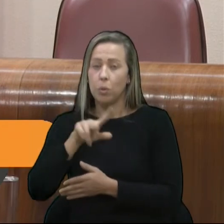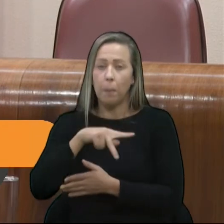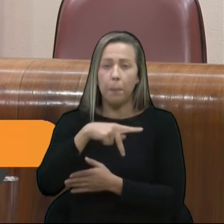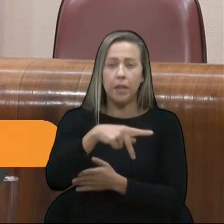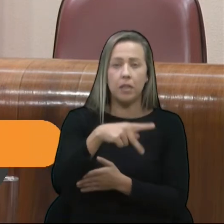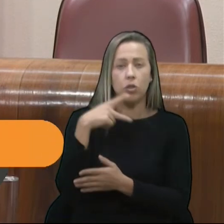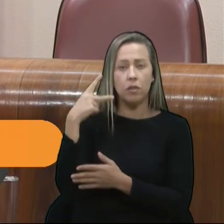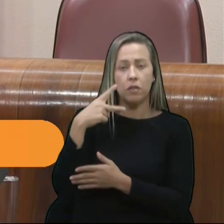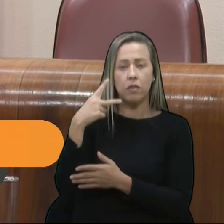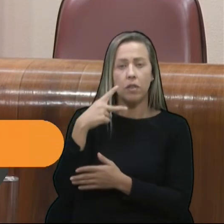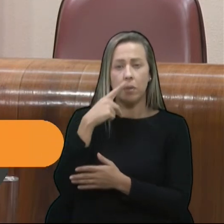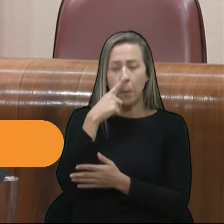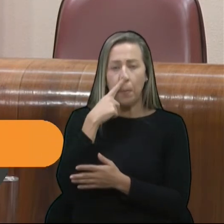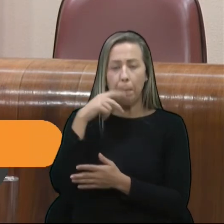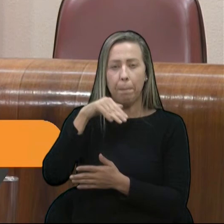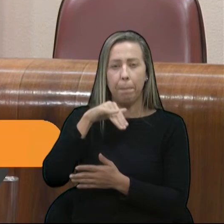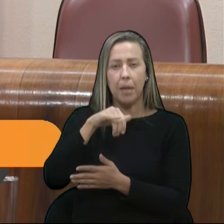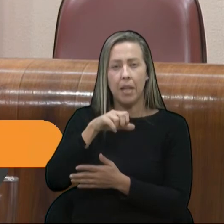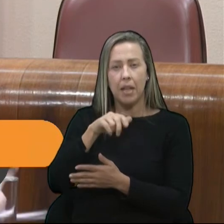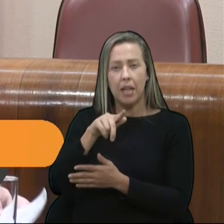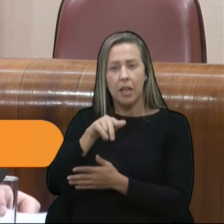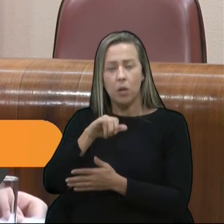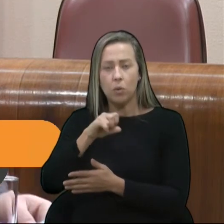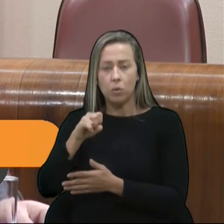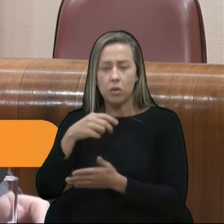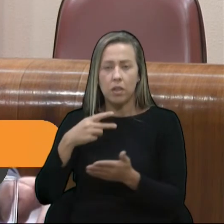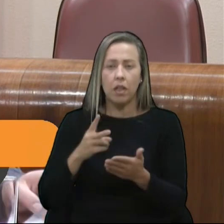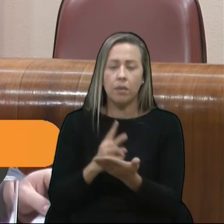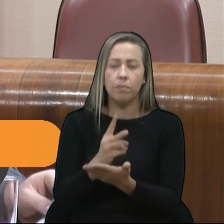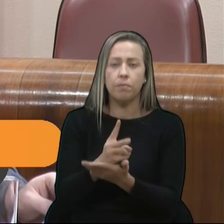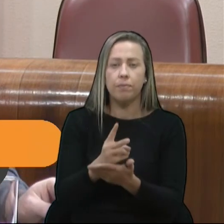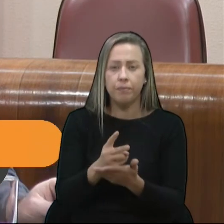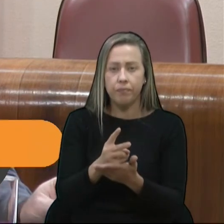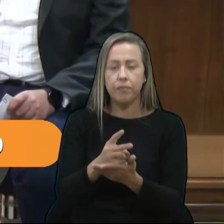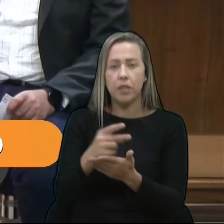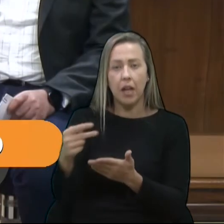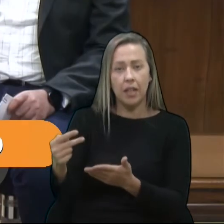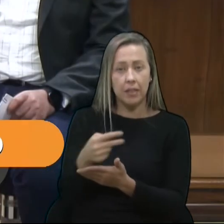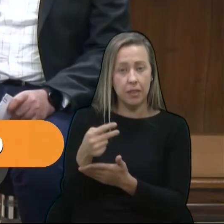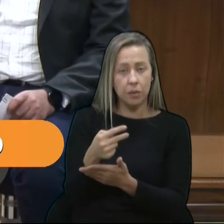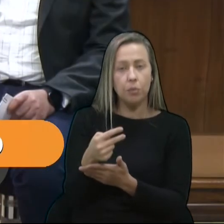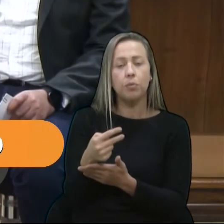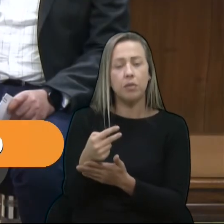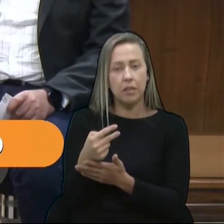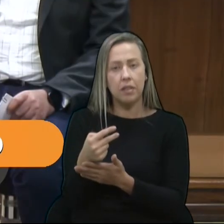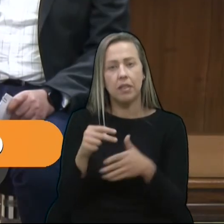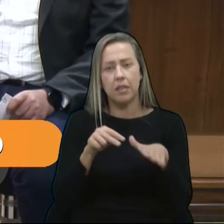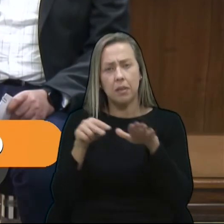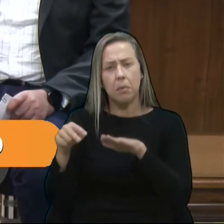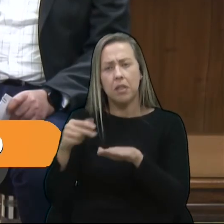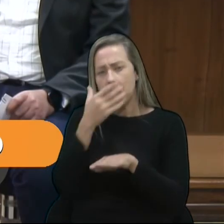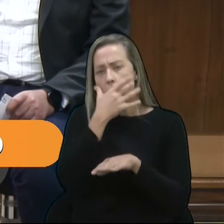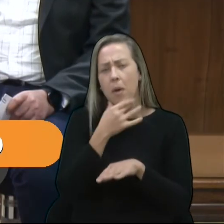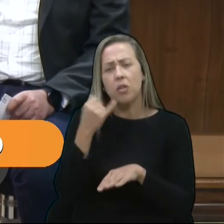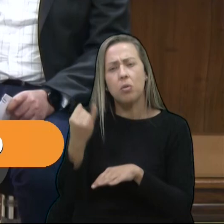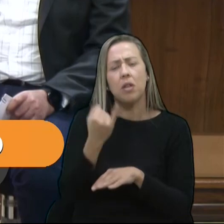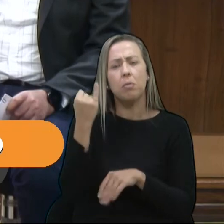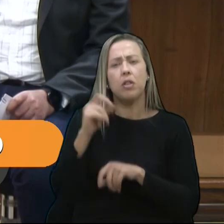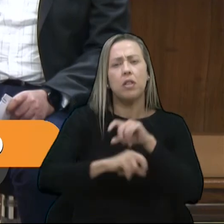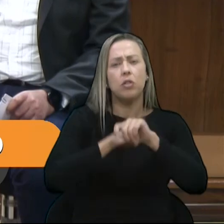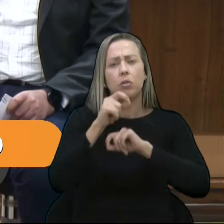do então vereador Alberto Meneguzzi. E assim seguimos agora com a segunda, né? E acho que é importante